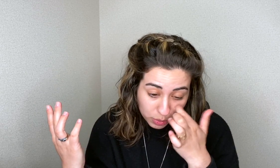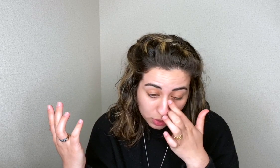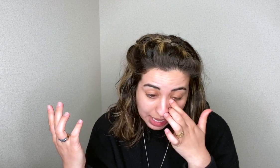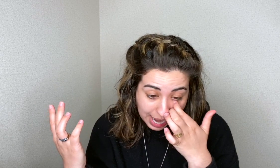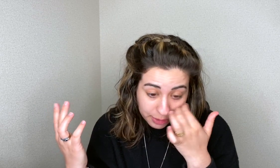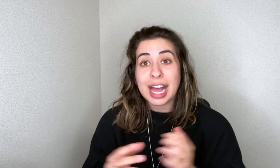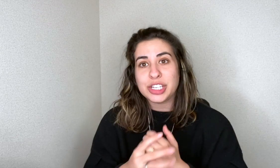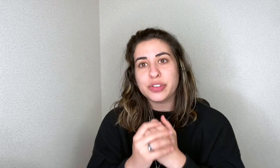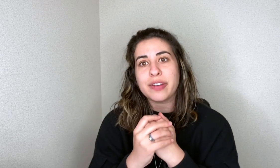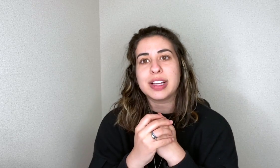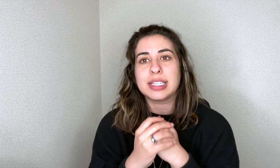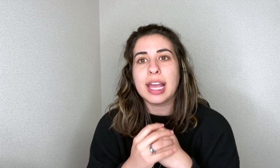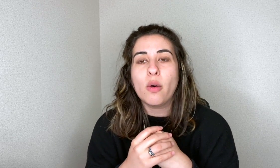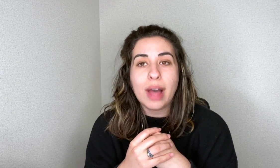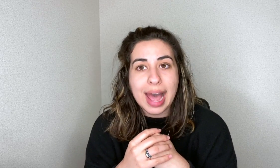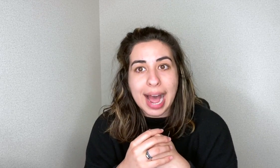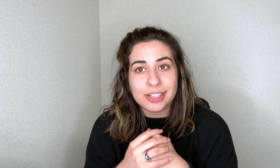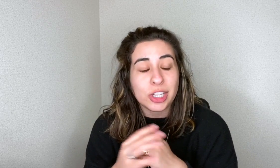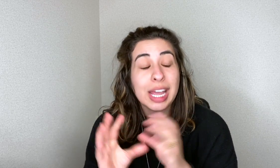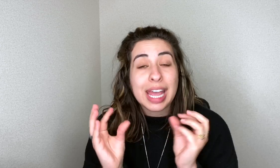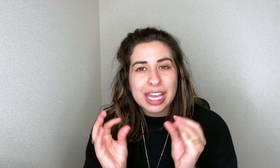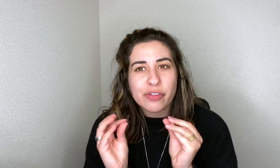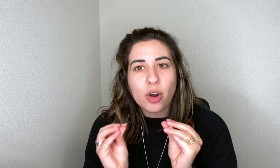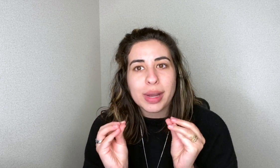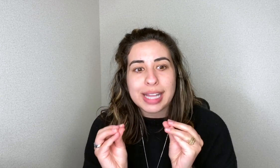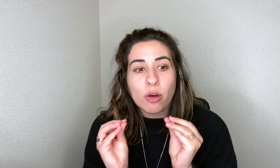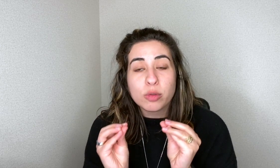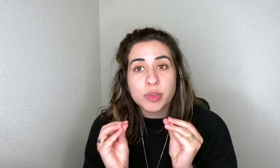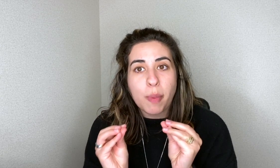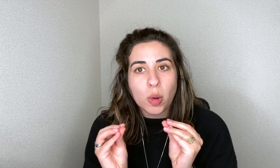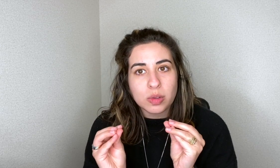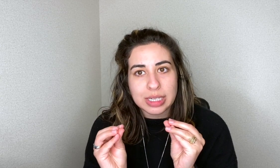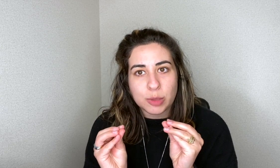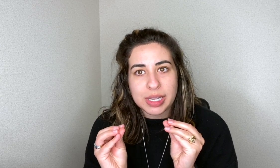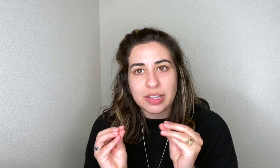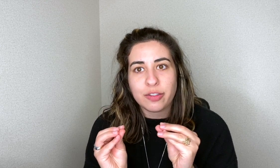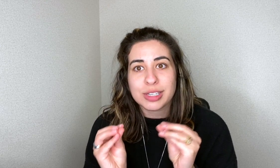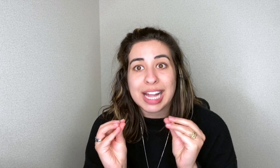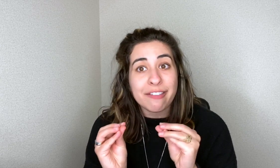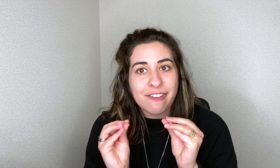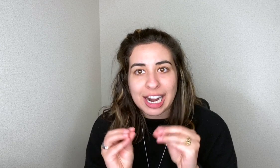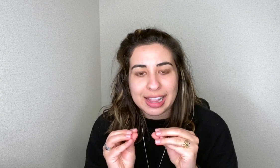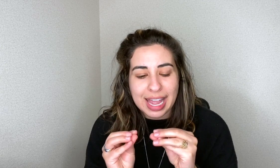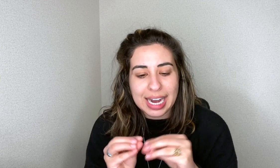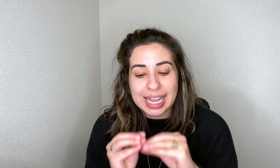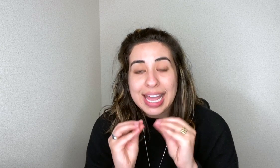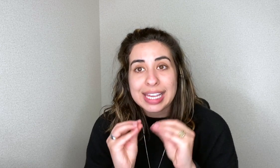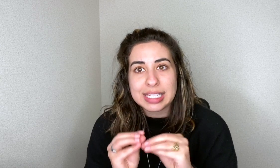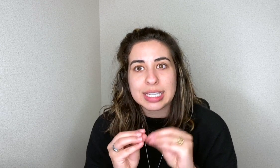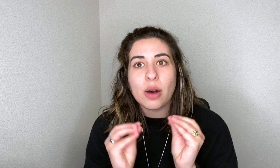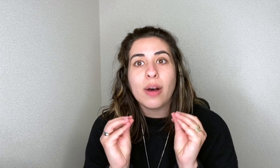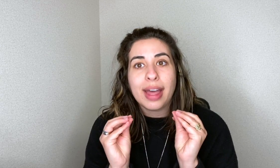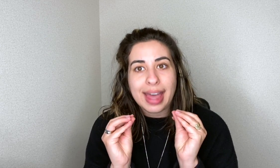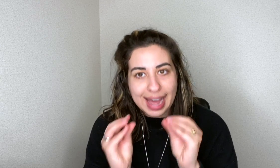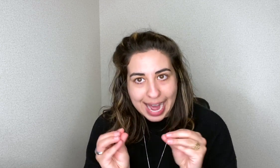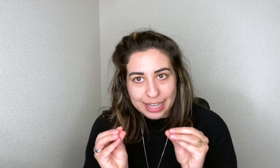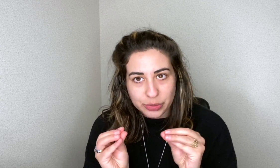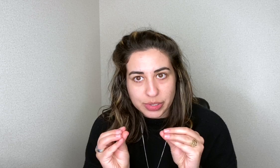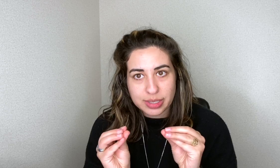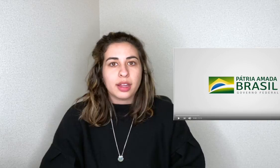pronunciamento do Bolsonaro. A gente vai fazer um react. E eu vou comentar alguns pontos específicos na fala dele que